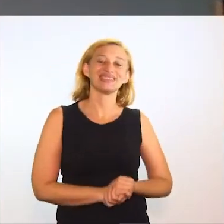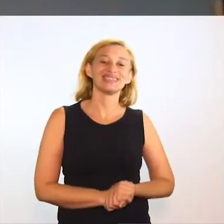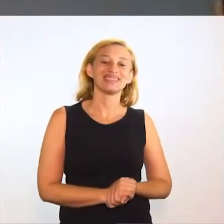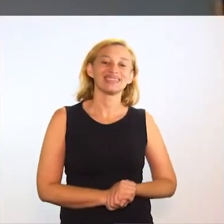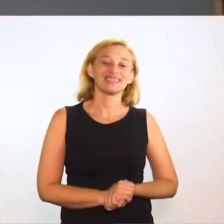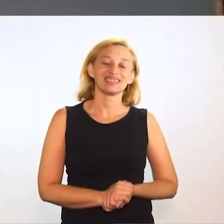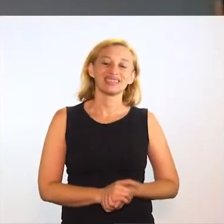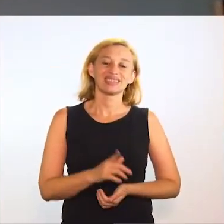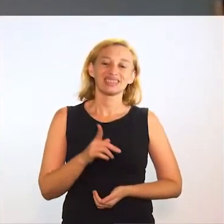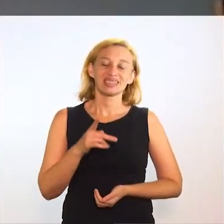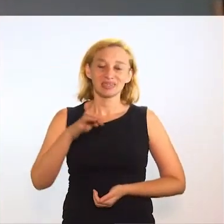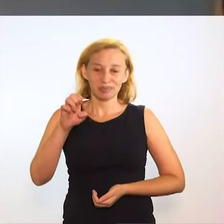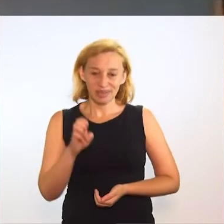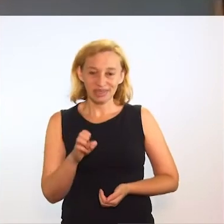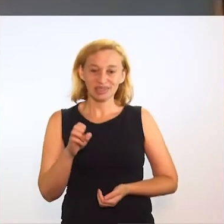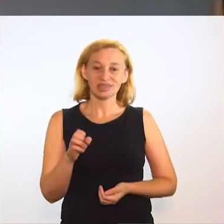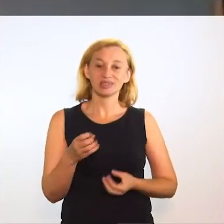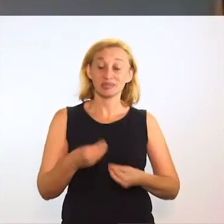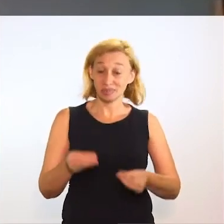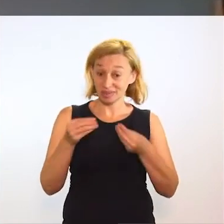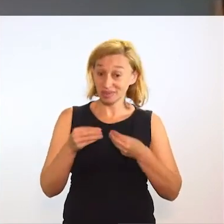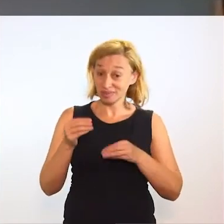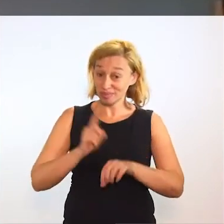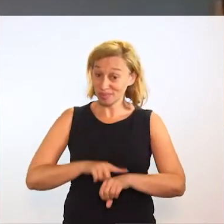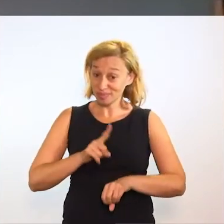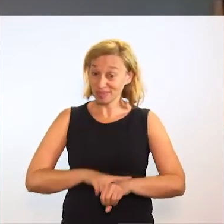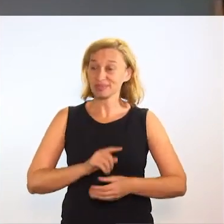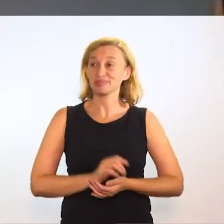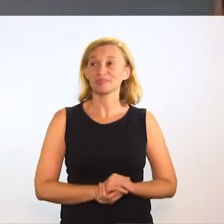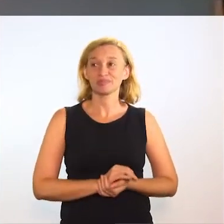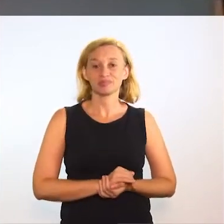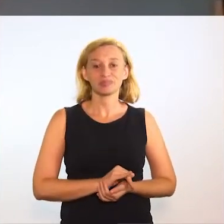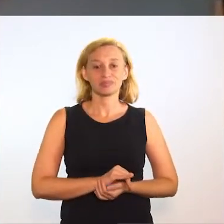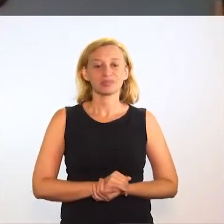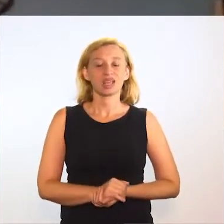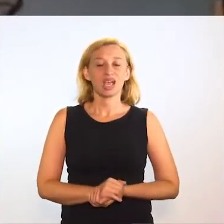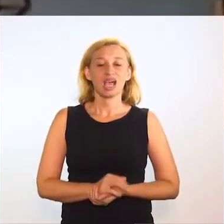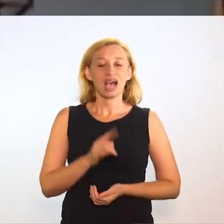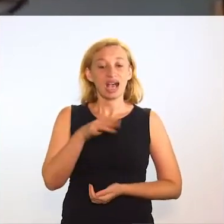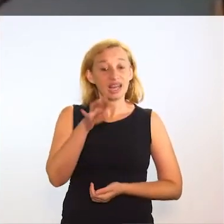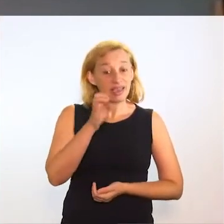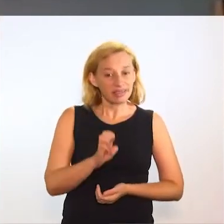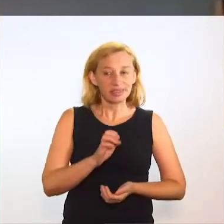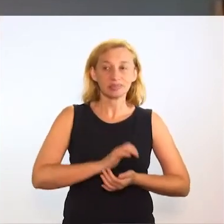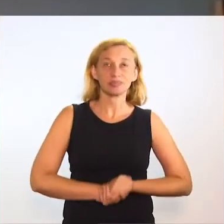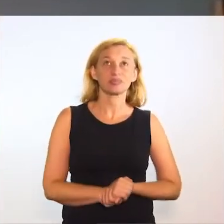você, que a Splend me proporciona aqui nesse momento. Ariane.